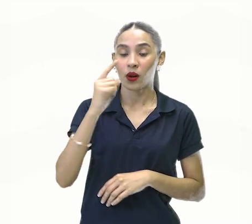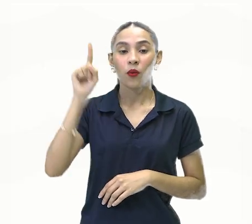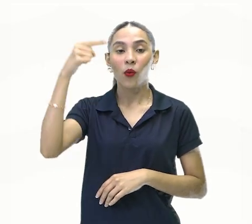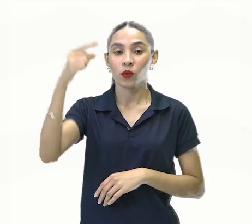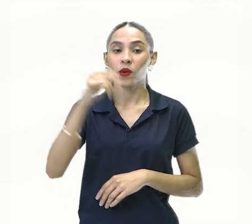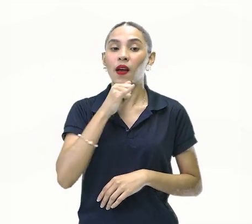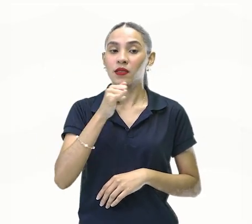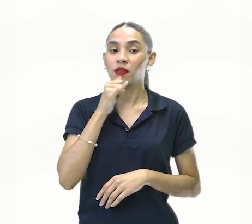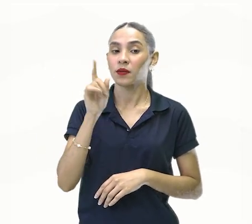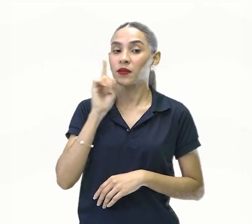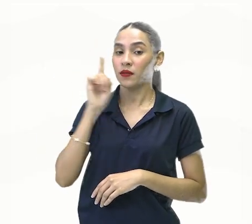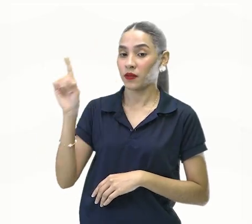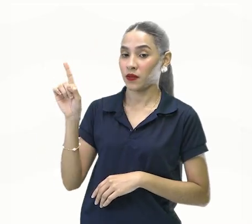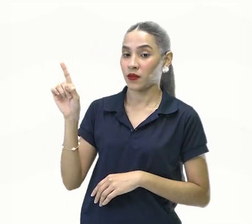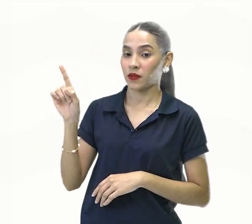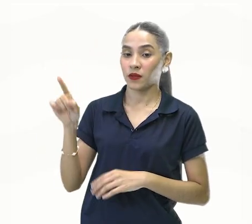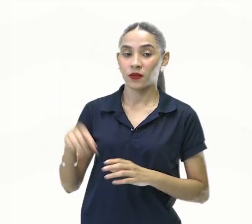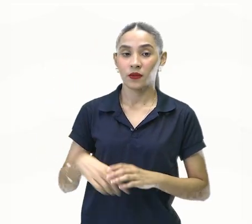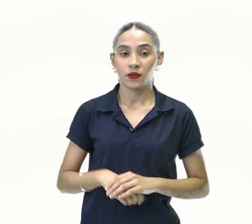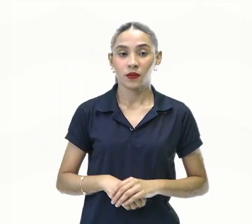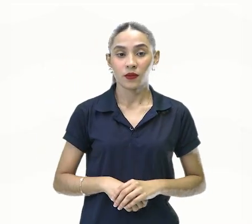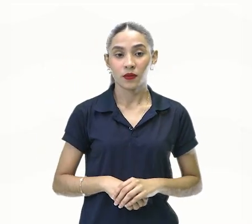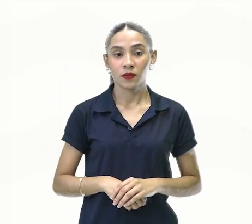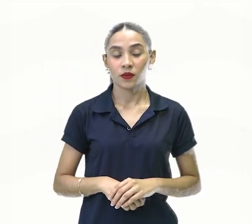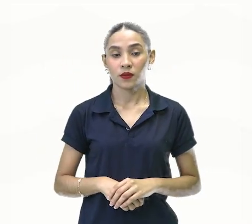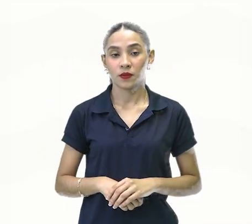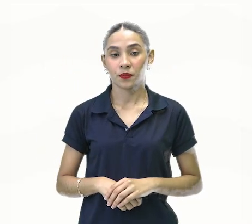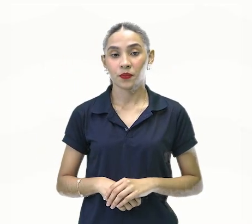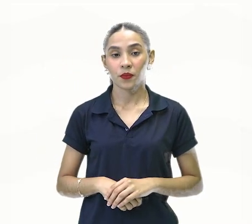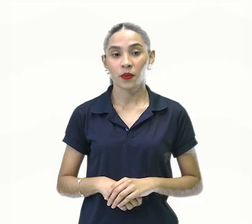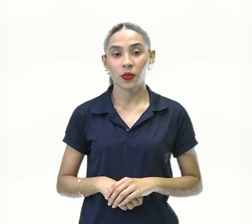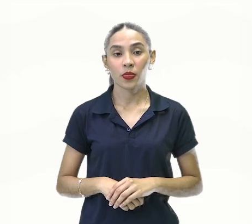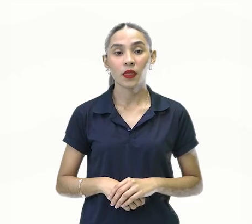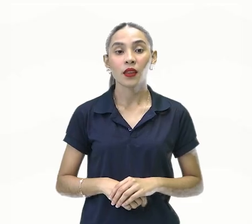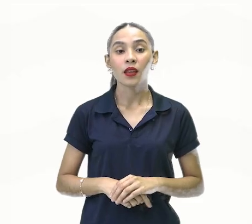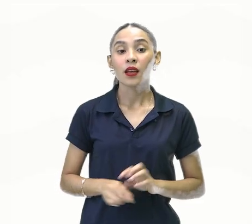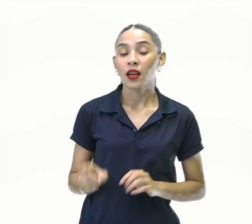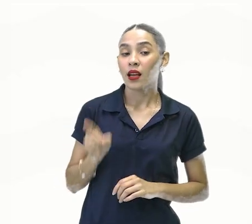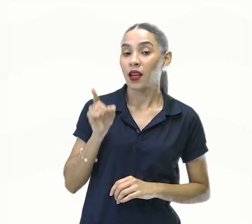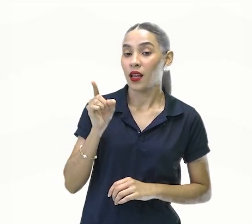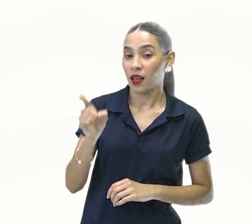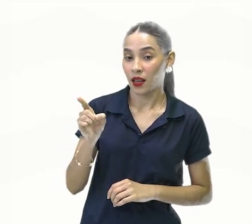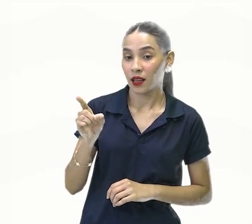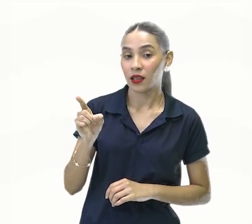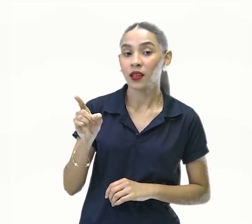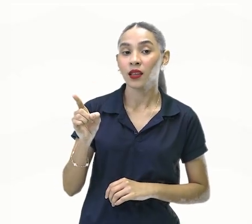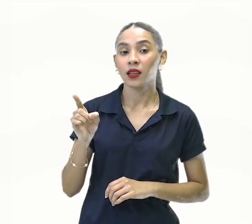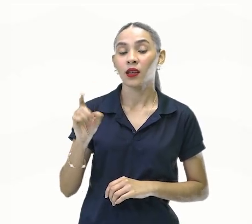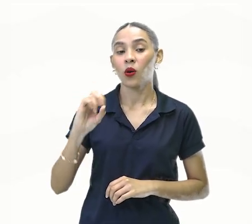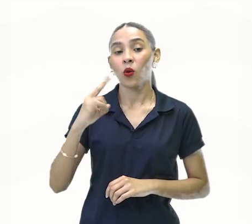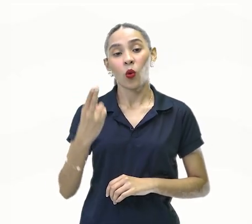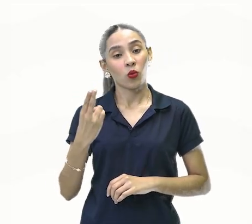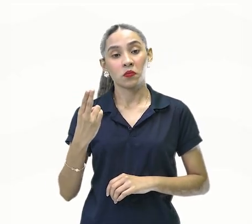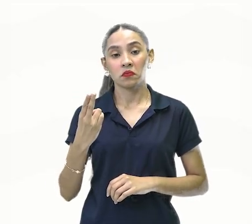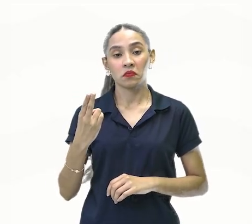exemplo. He has been fixing the car all morning. Ele está, ou tem estado,